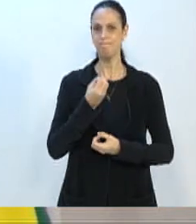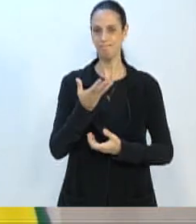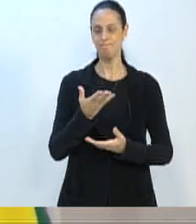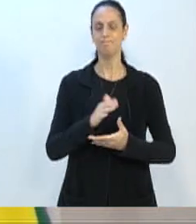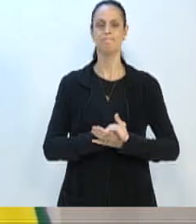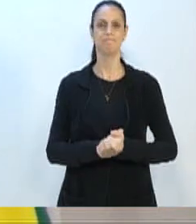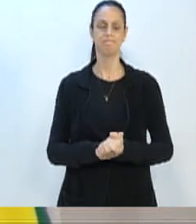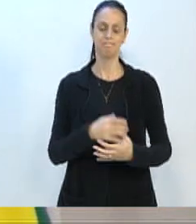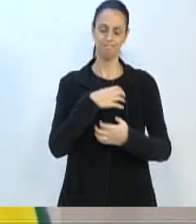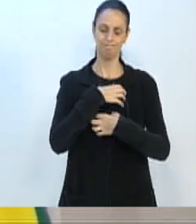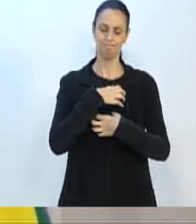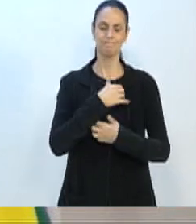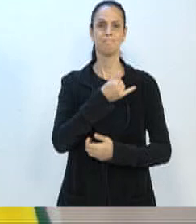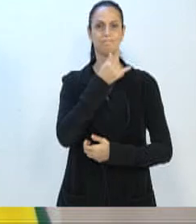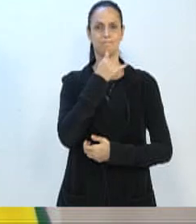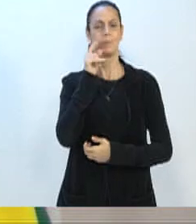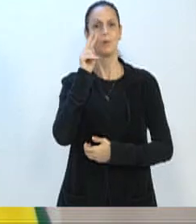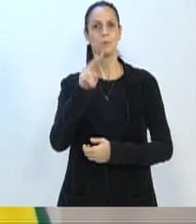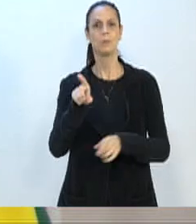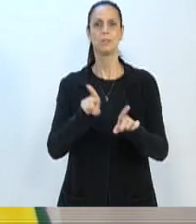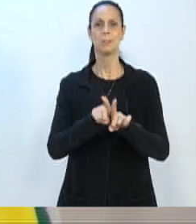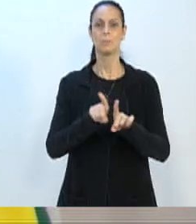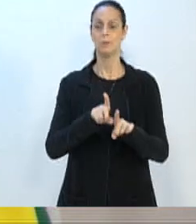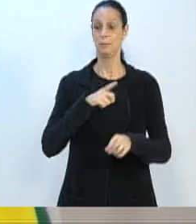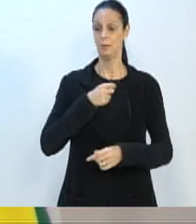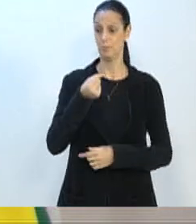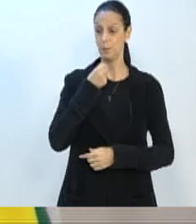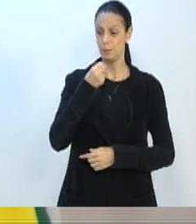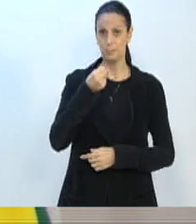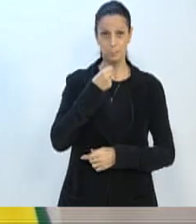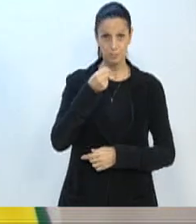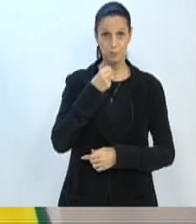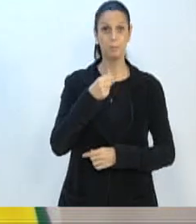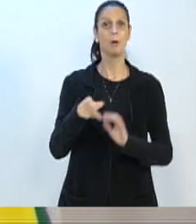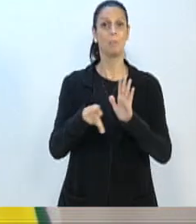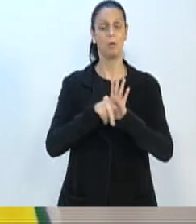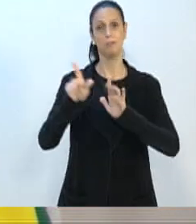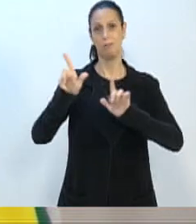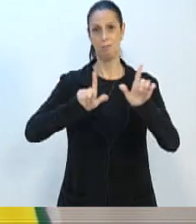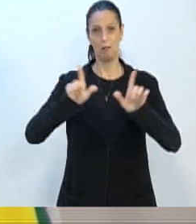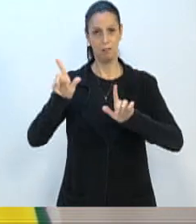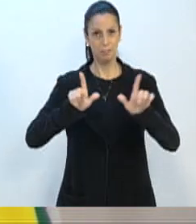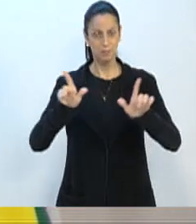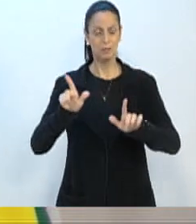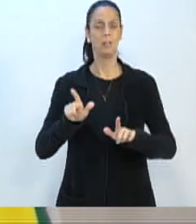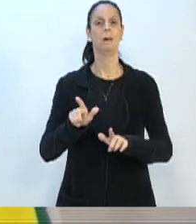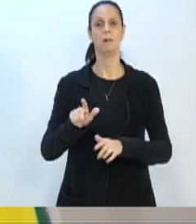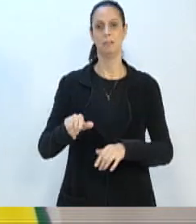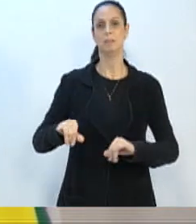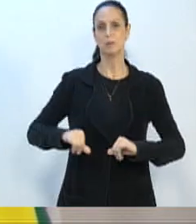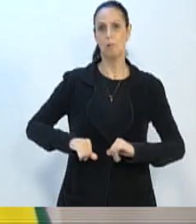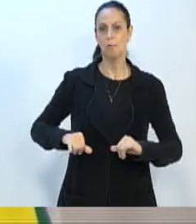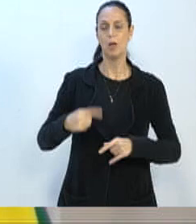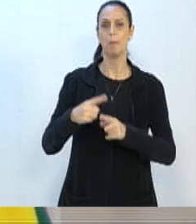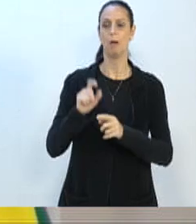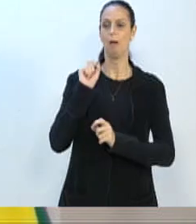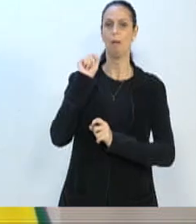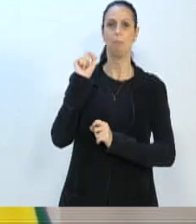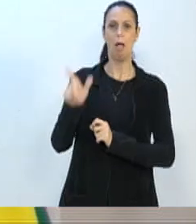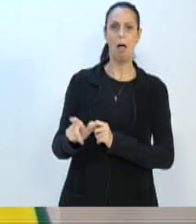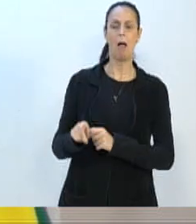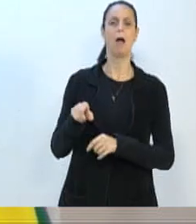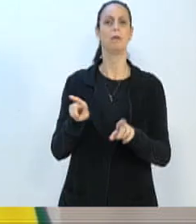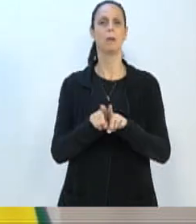que a gente tem visto aí há pouco vimos aí um repórter de um veículo de comunicação sendo agredido Vimos um motoqueiro sendo